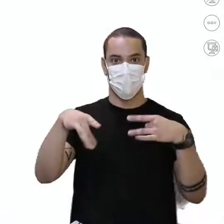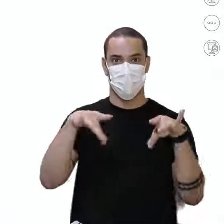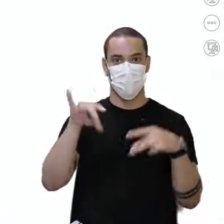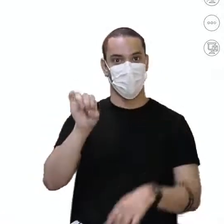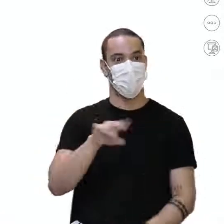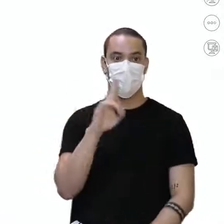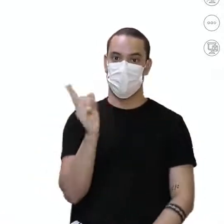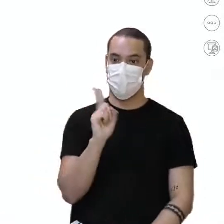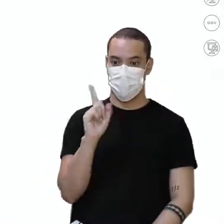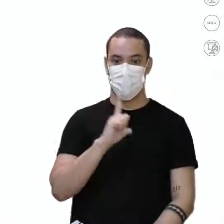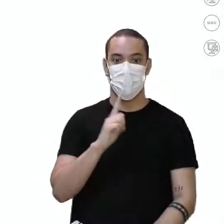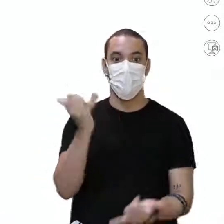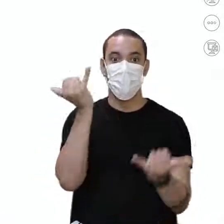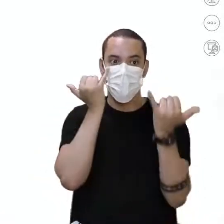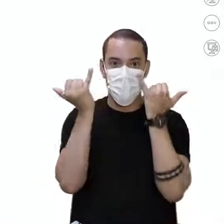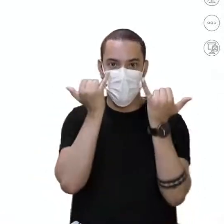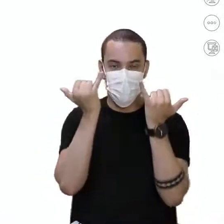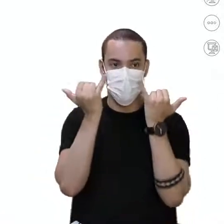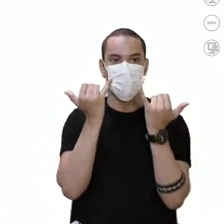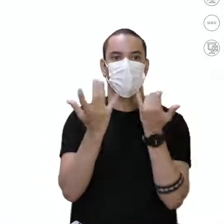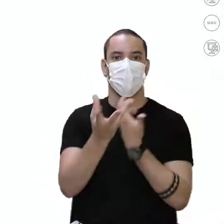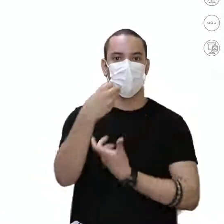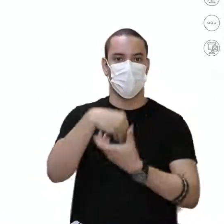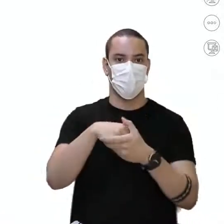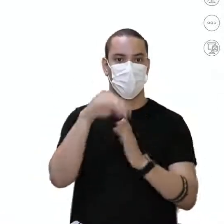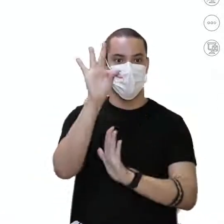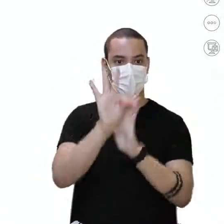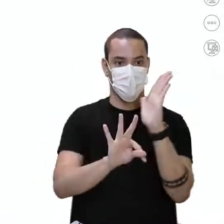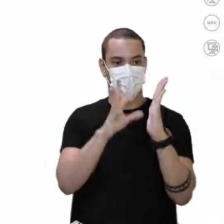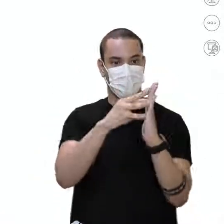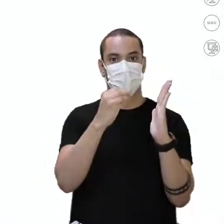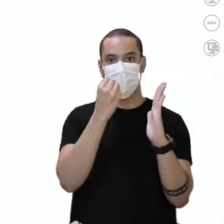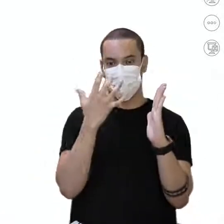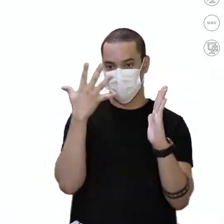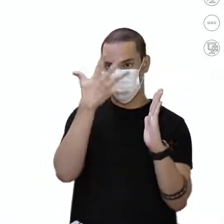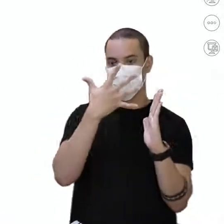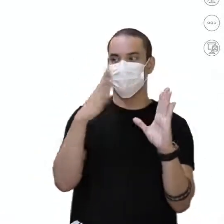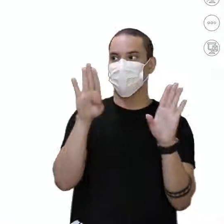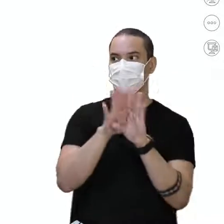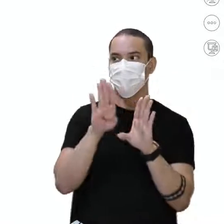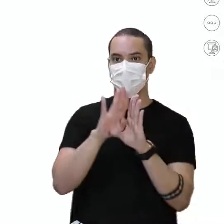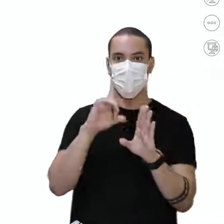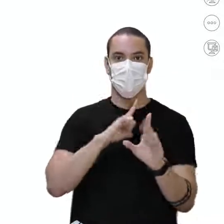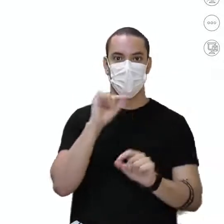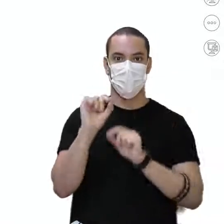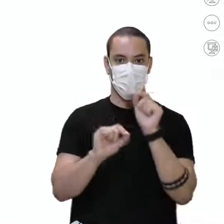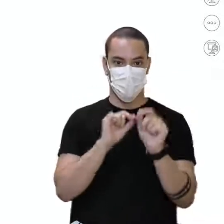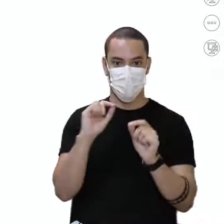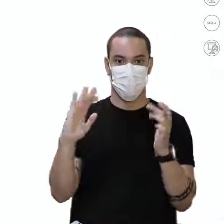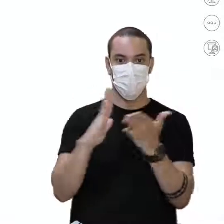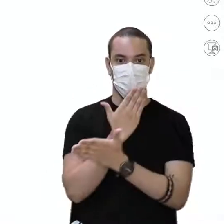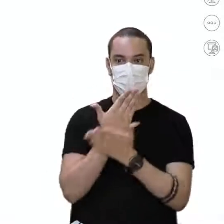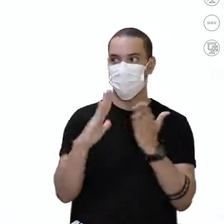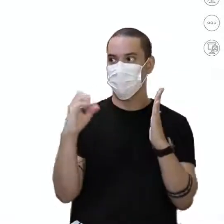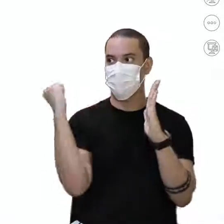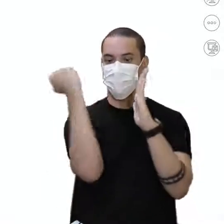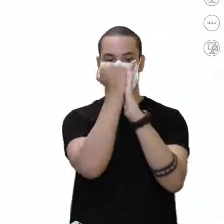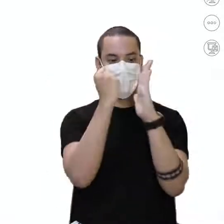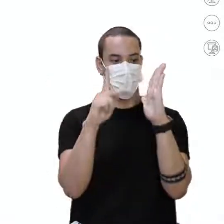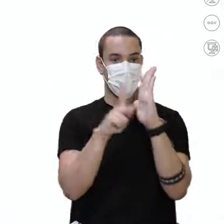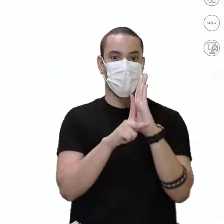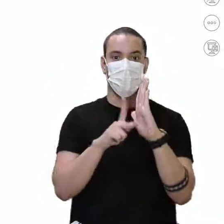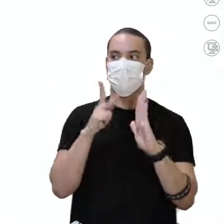ser valiosas para a sua interpretação de texto. Também vimos sobre os Discourse Markers, que são os marcadores